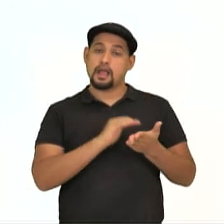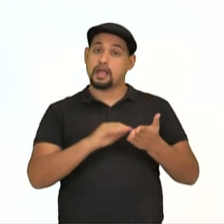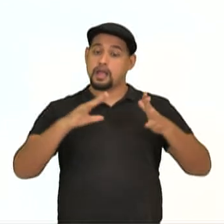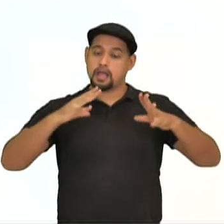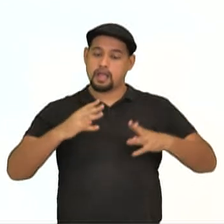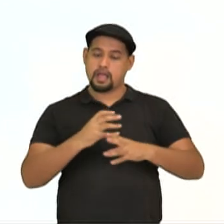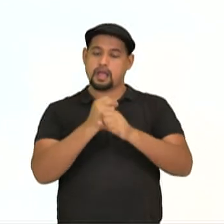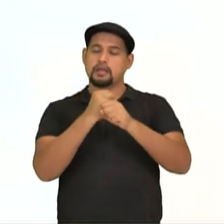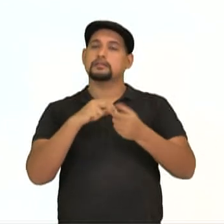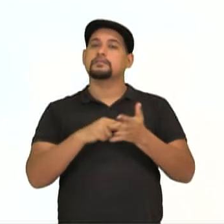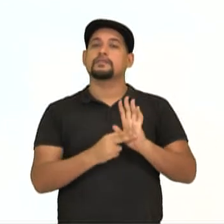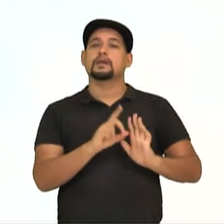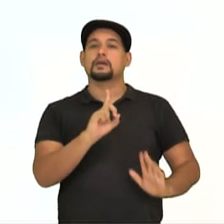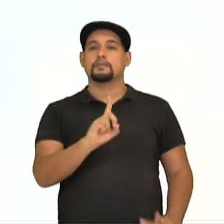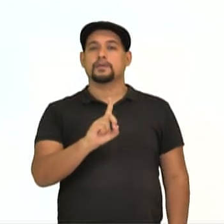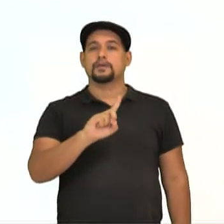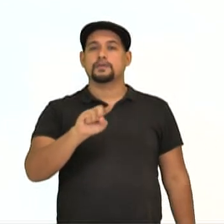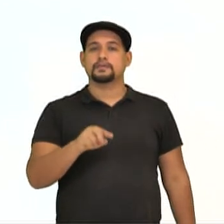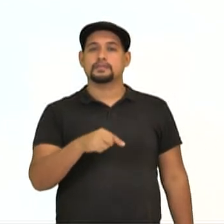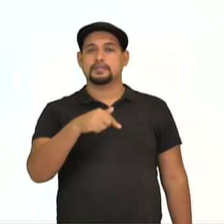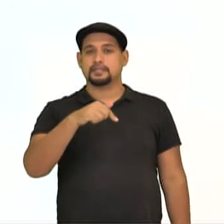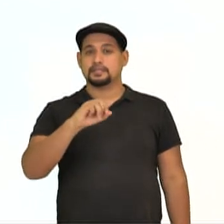todas elas, R$